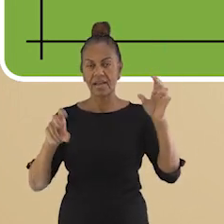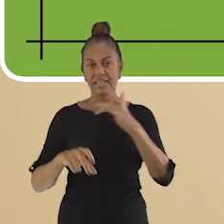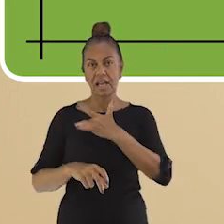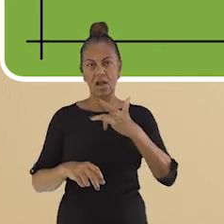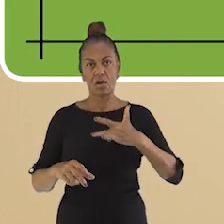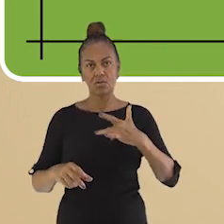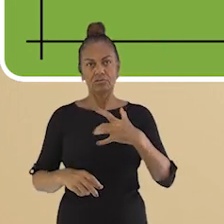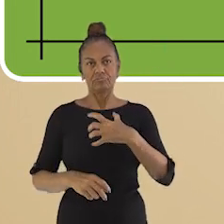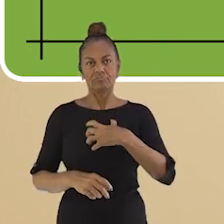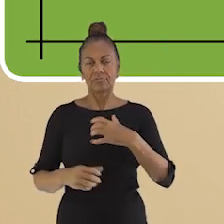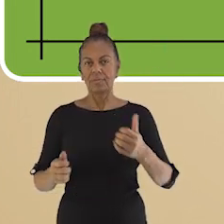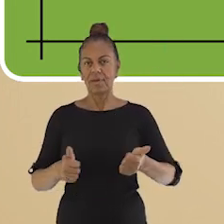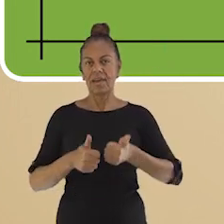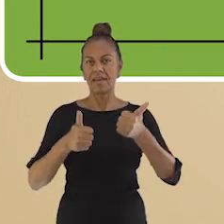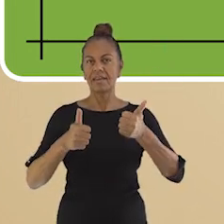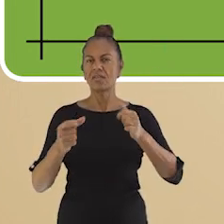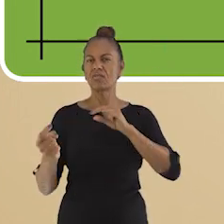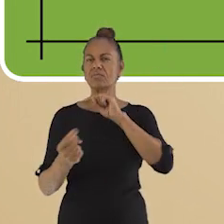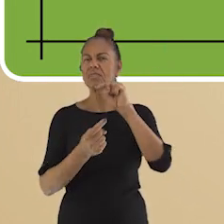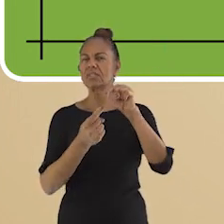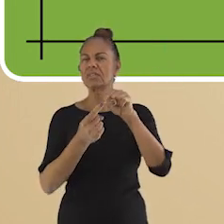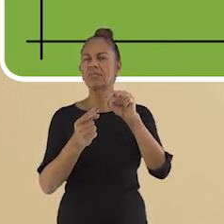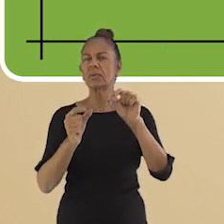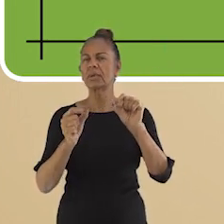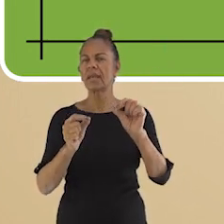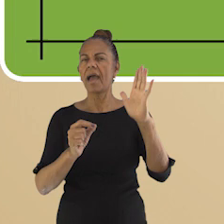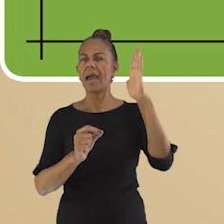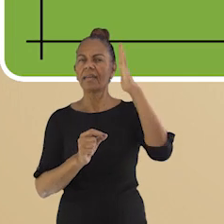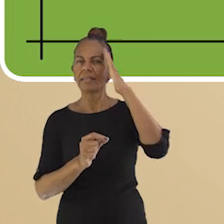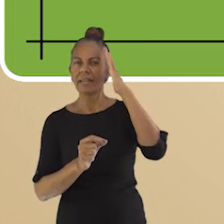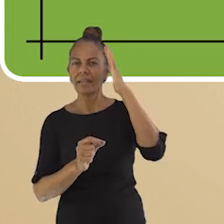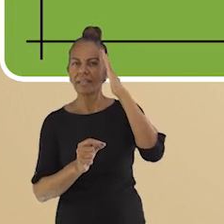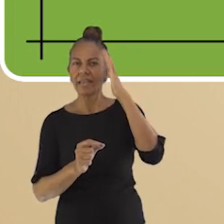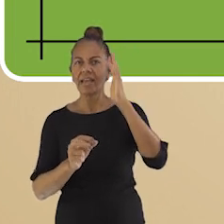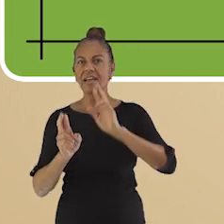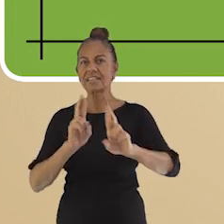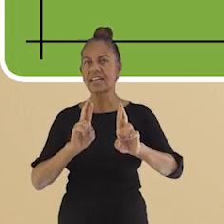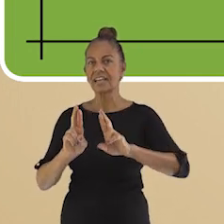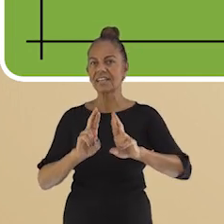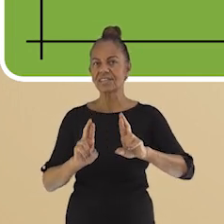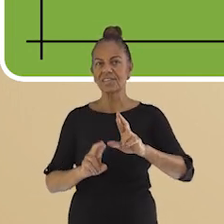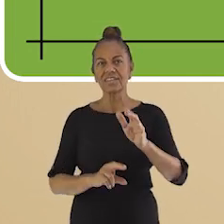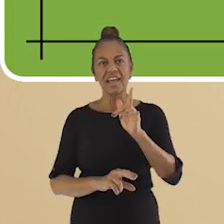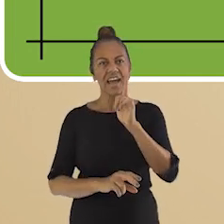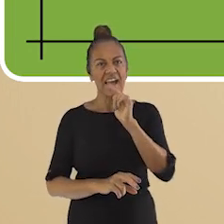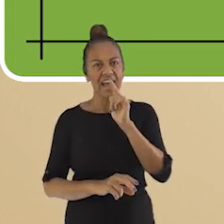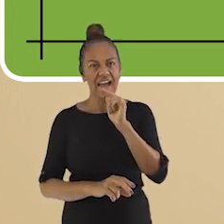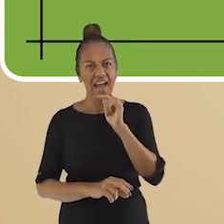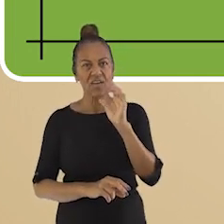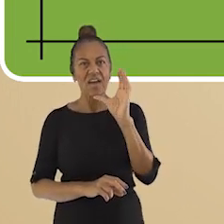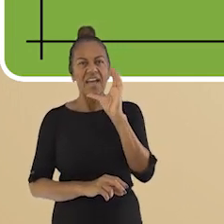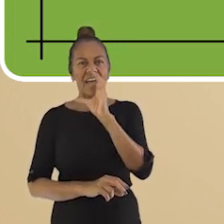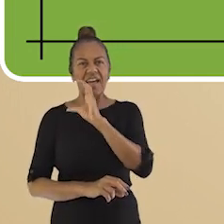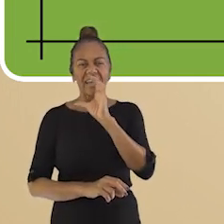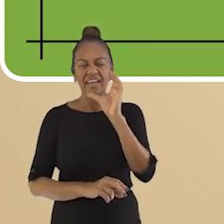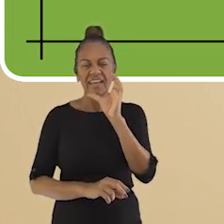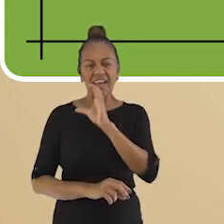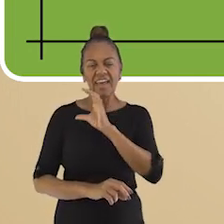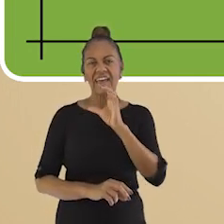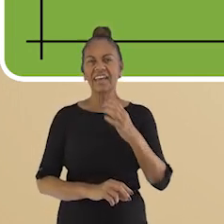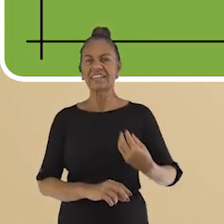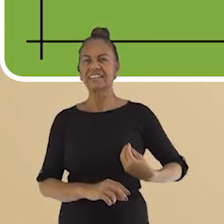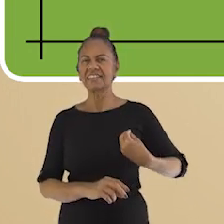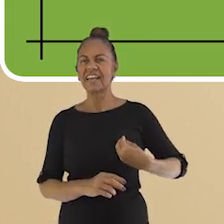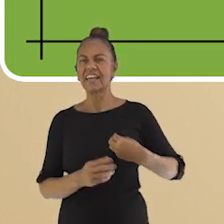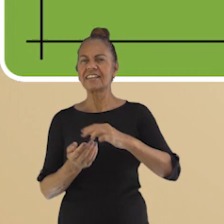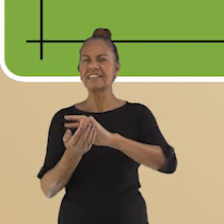de aprendizagem é compreender as relações entre água, calor, luz, seres vivos,